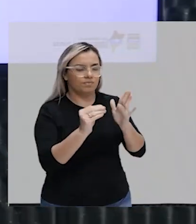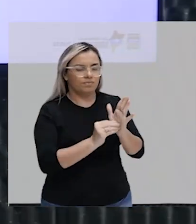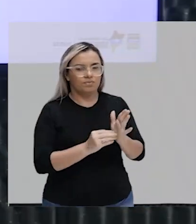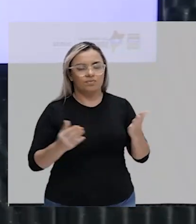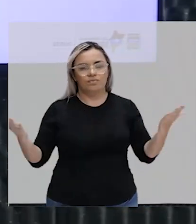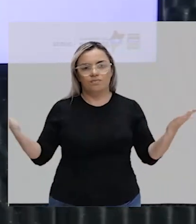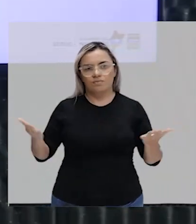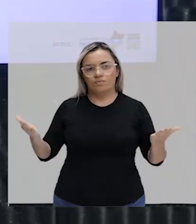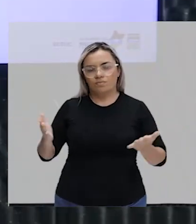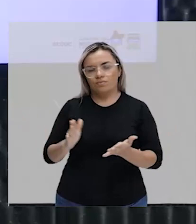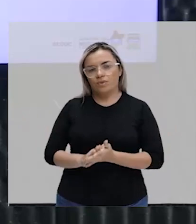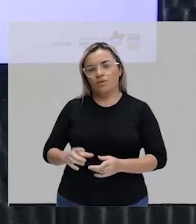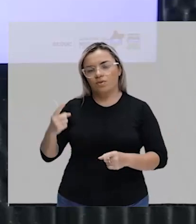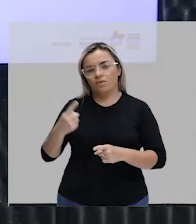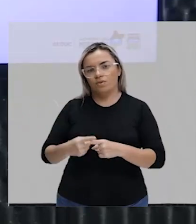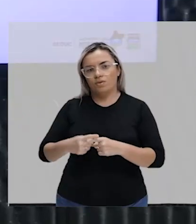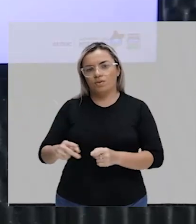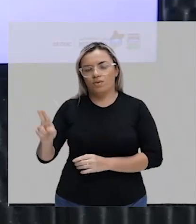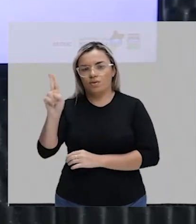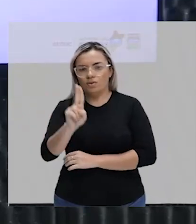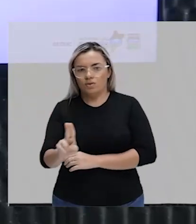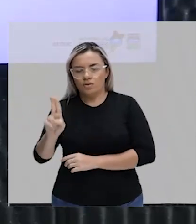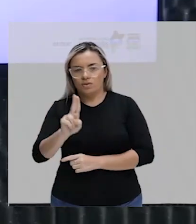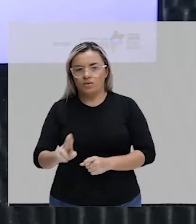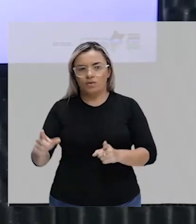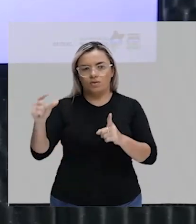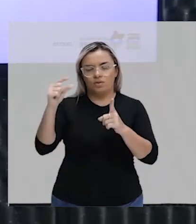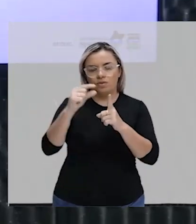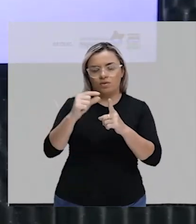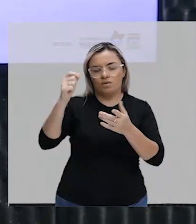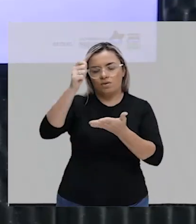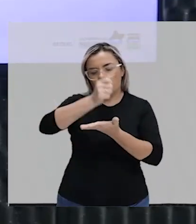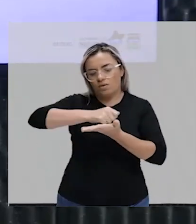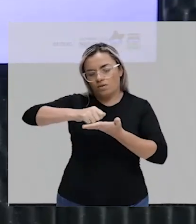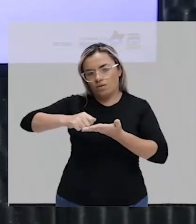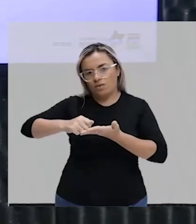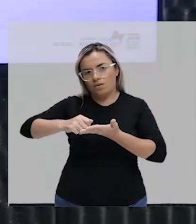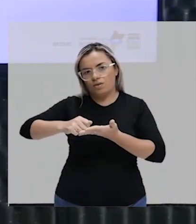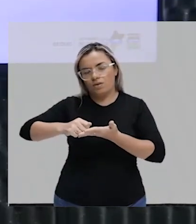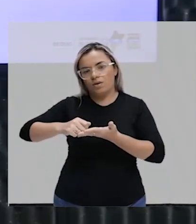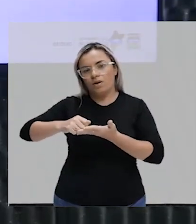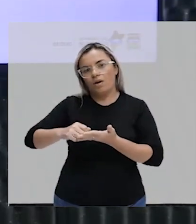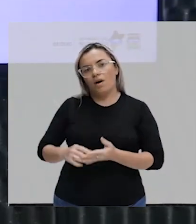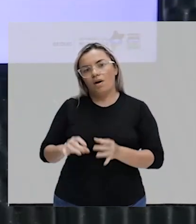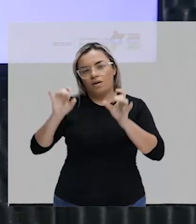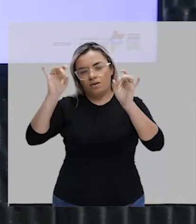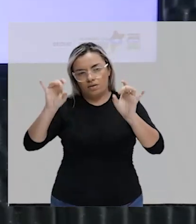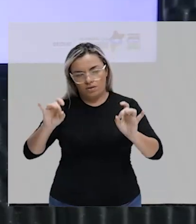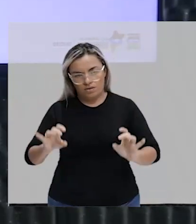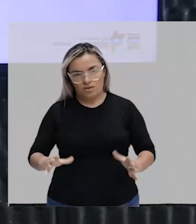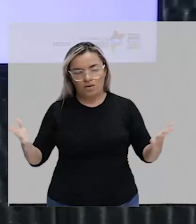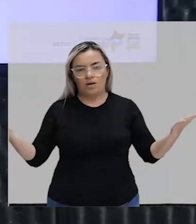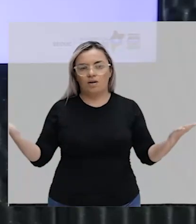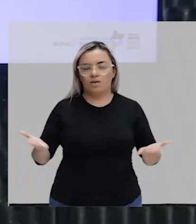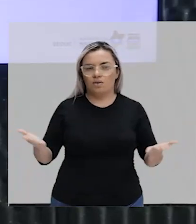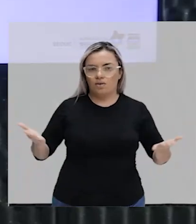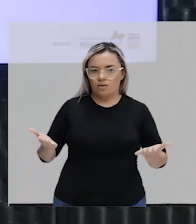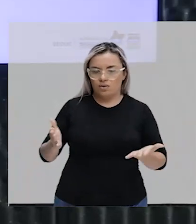lá nós usamos uma terminologia, uma escrita específica. E agora sim nós